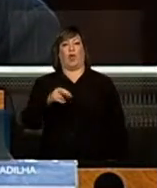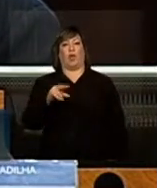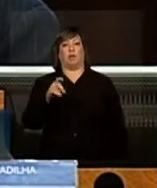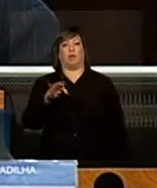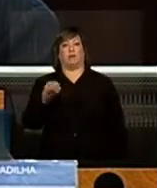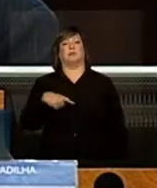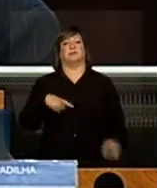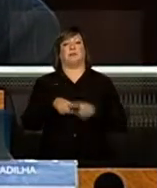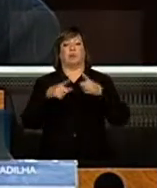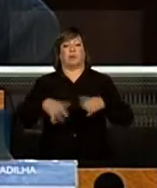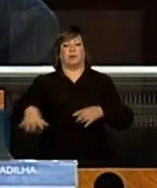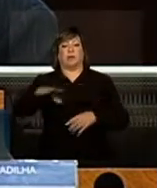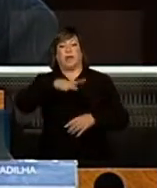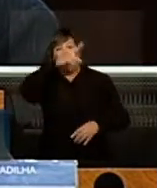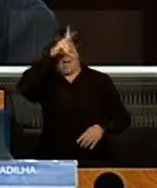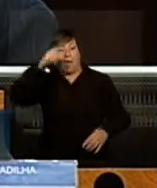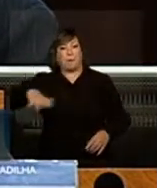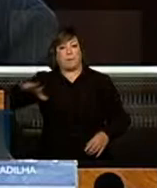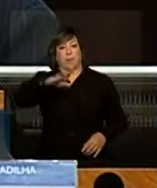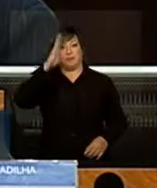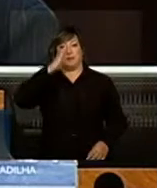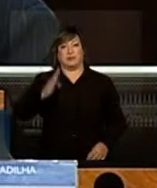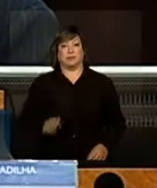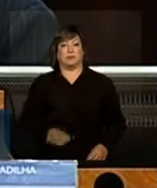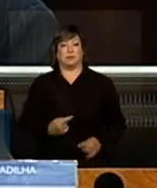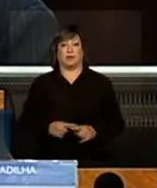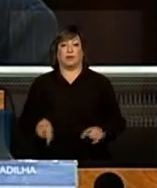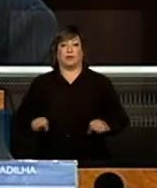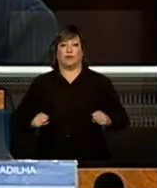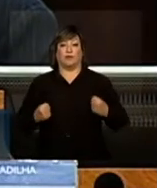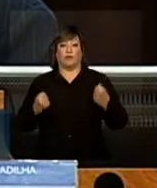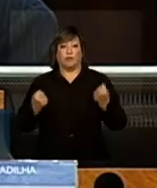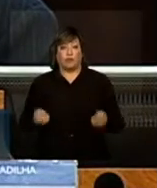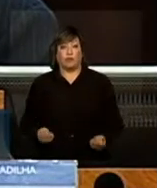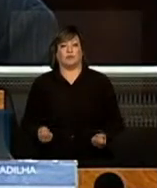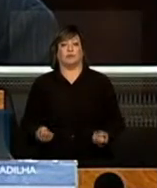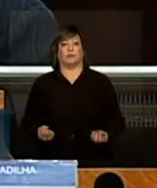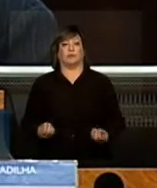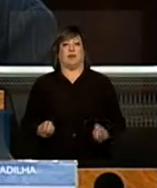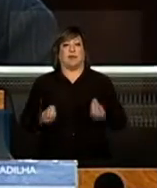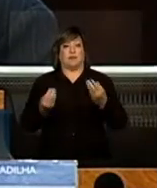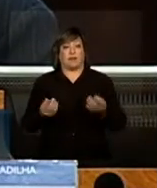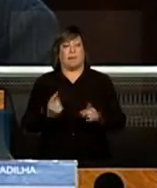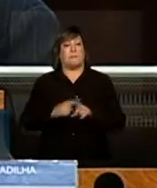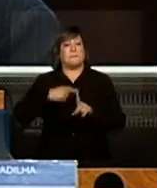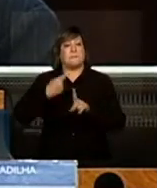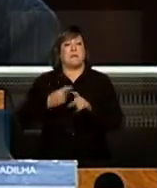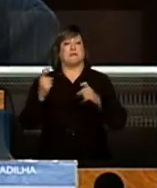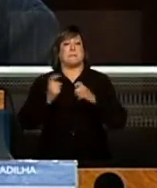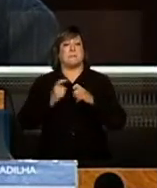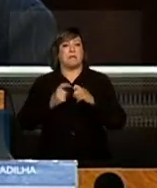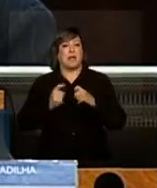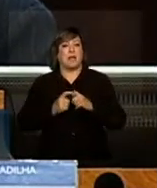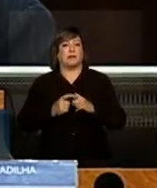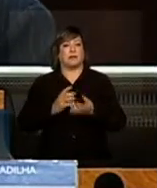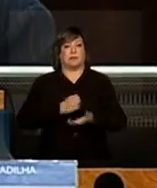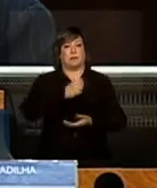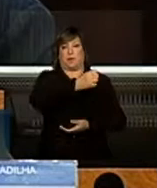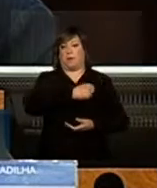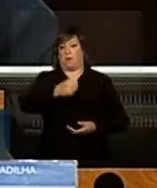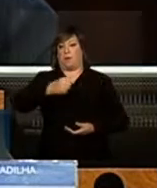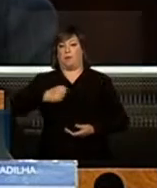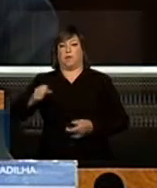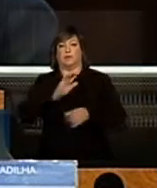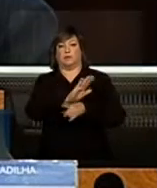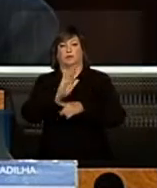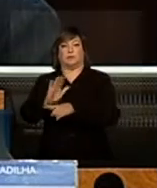Amazônica brasileira. Por isso que o esforço de levar profissionais mais médicos, né,